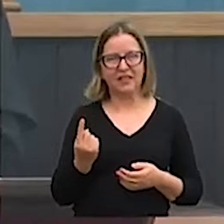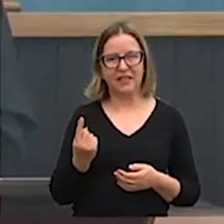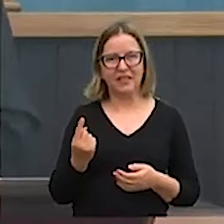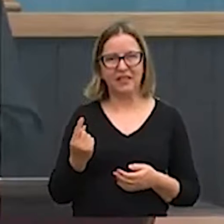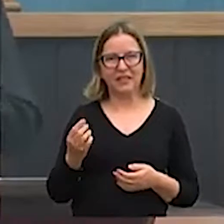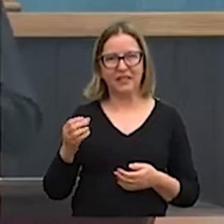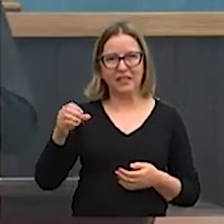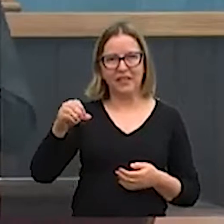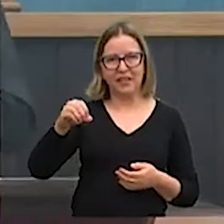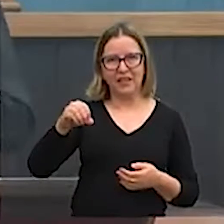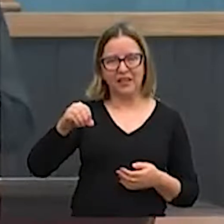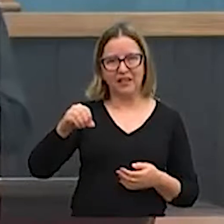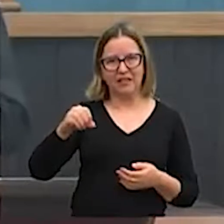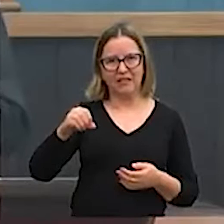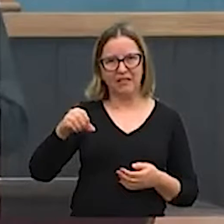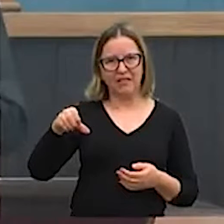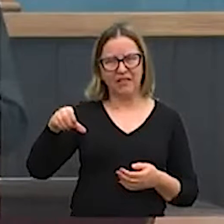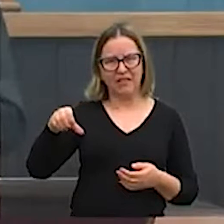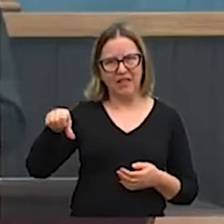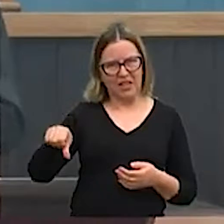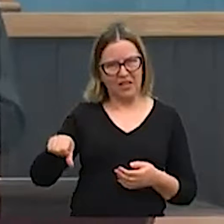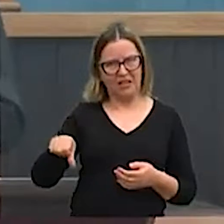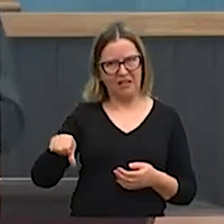109, 110 mensagens,